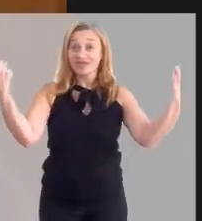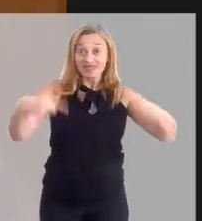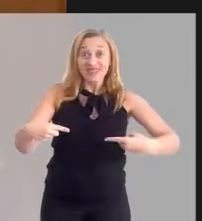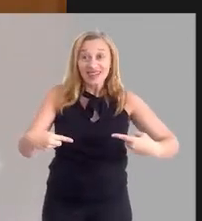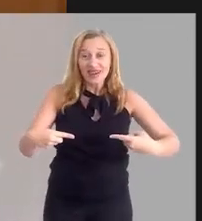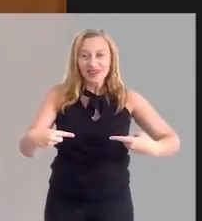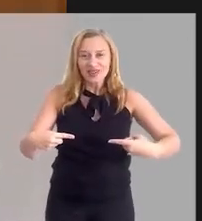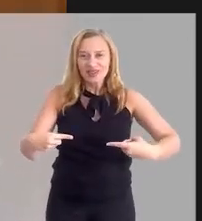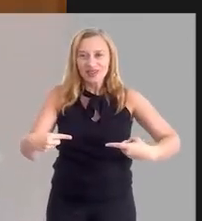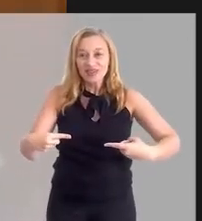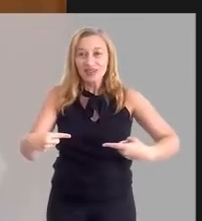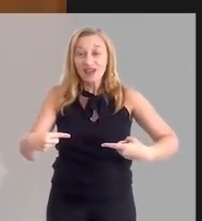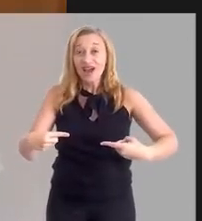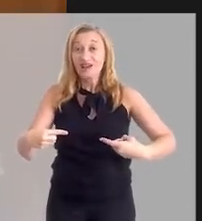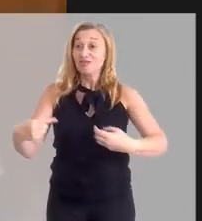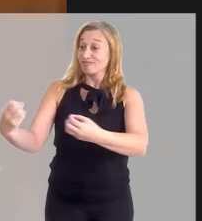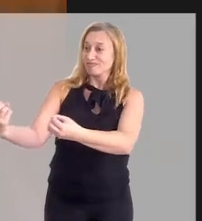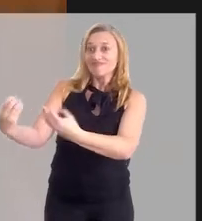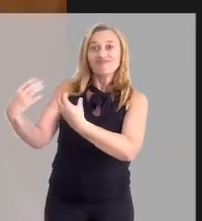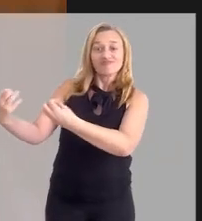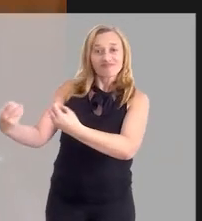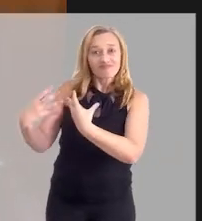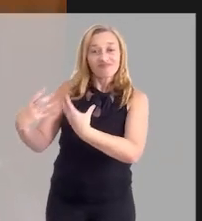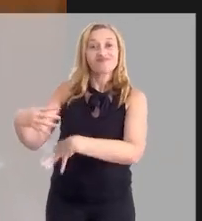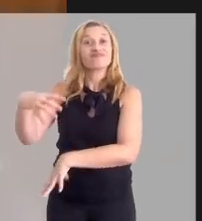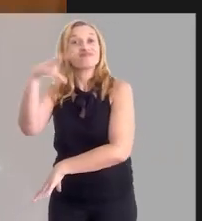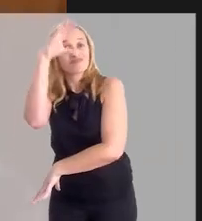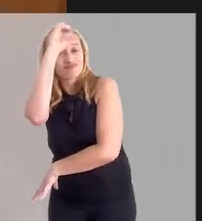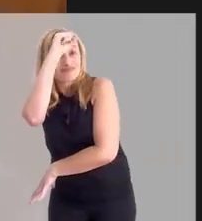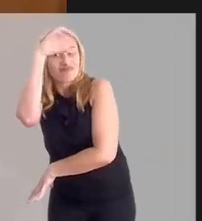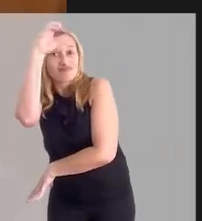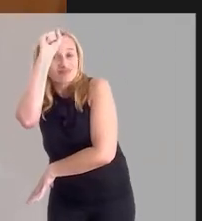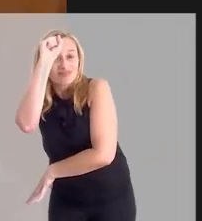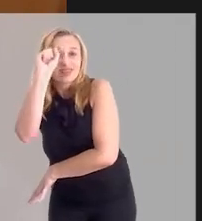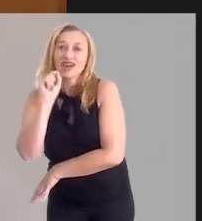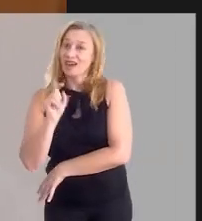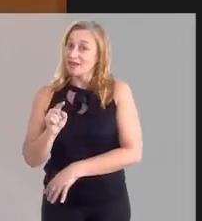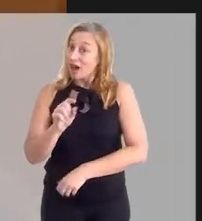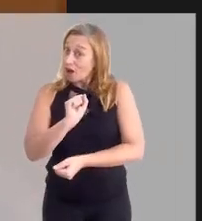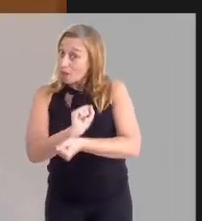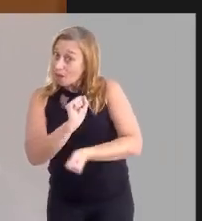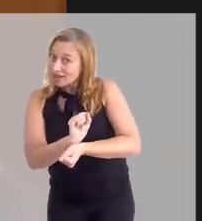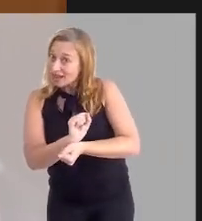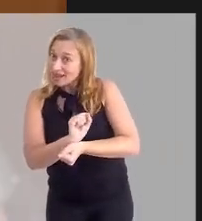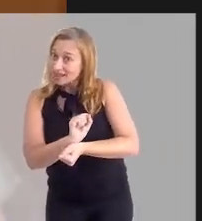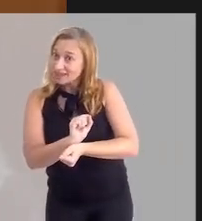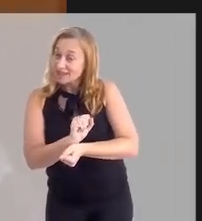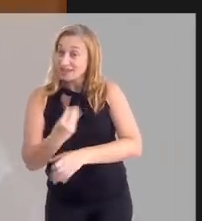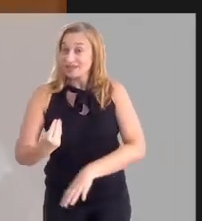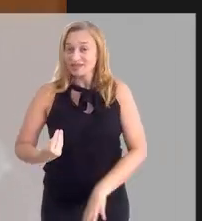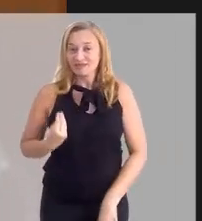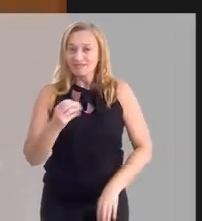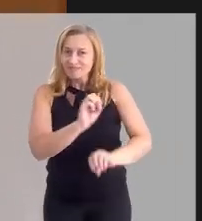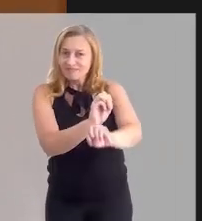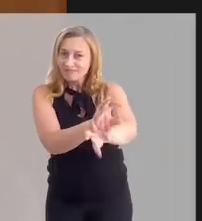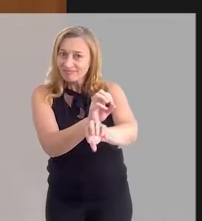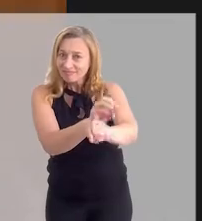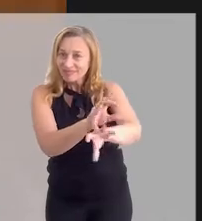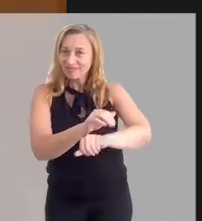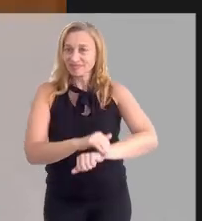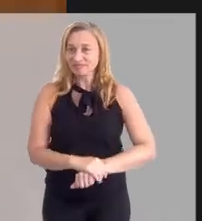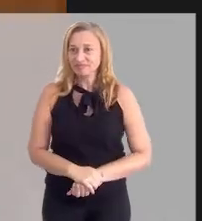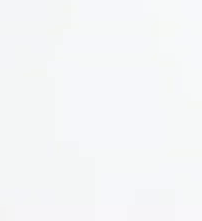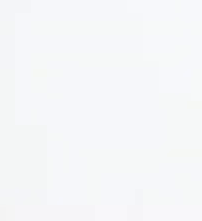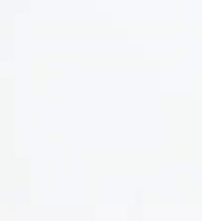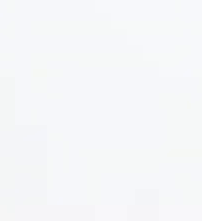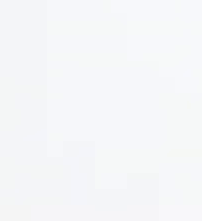sonhos, desafios, lições de vida, aprendizagens. Então fica aí, está no ar o